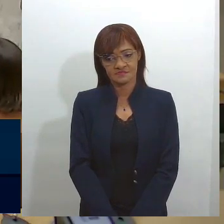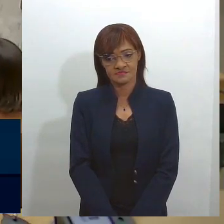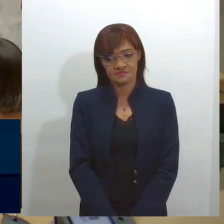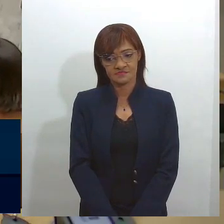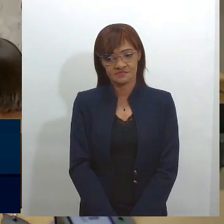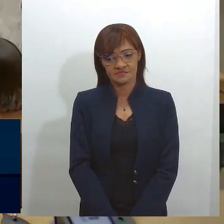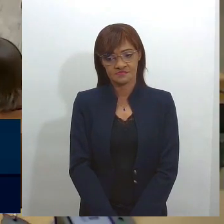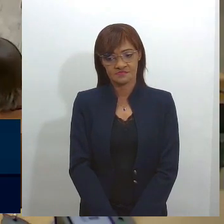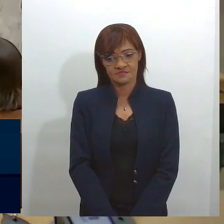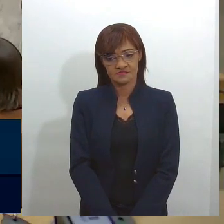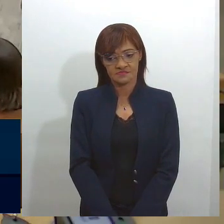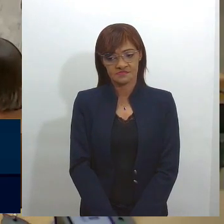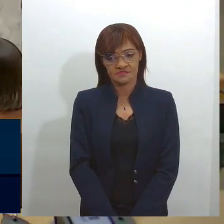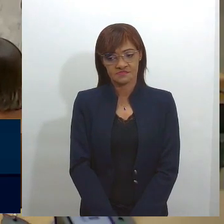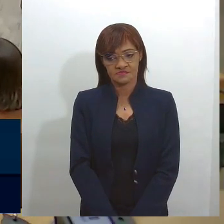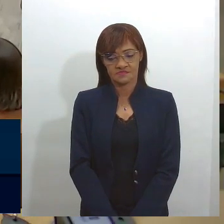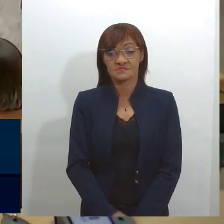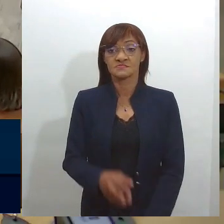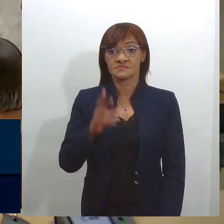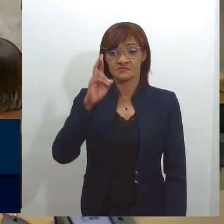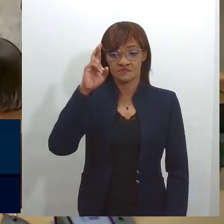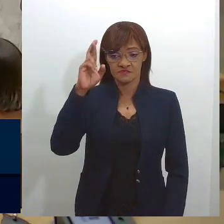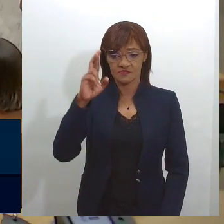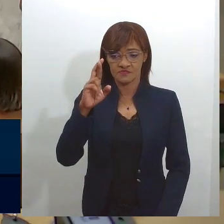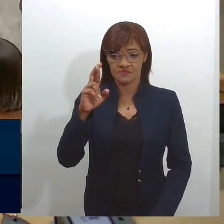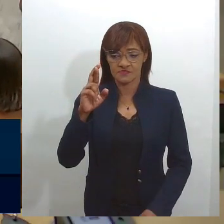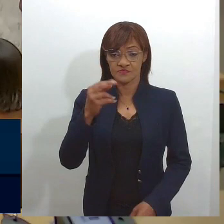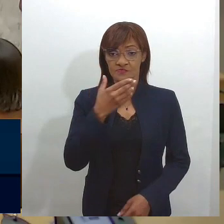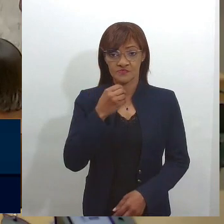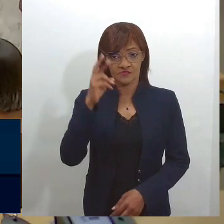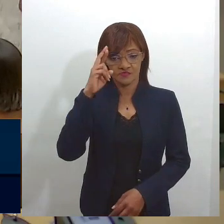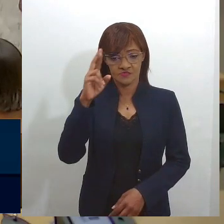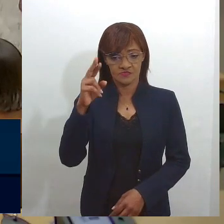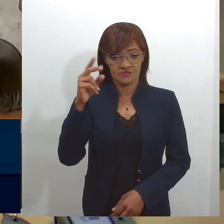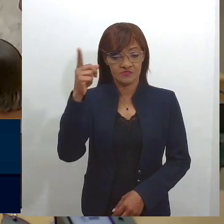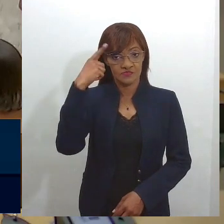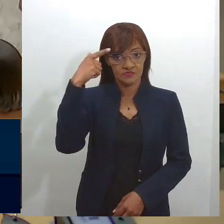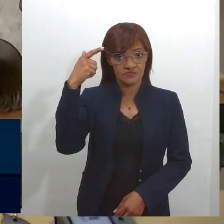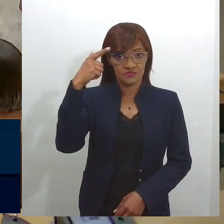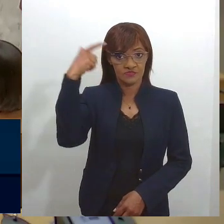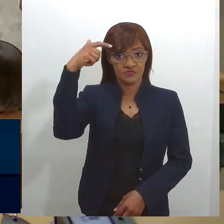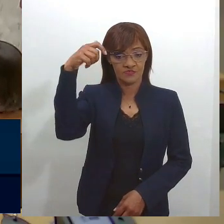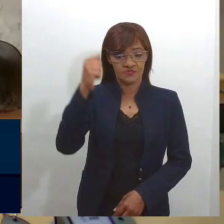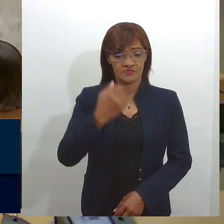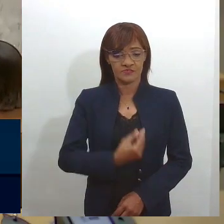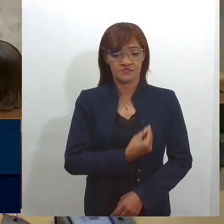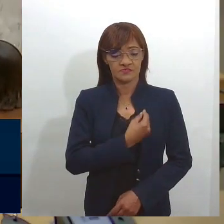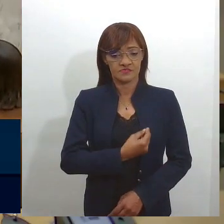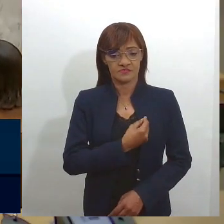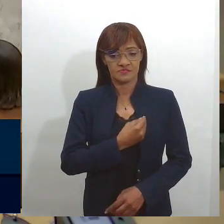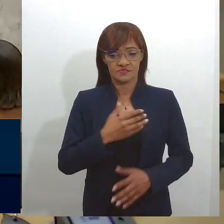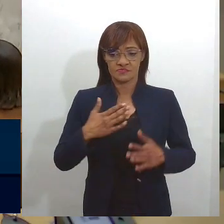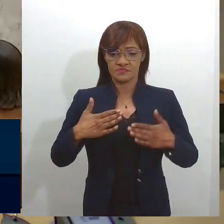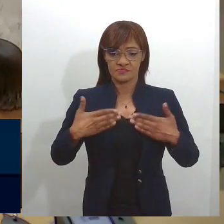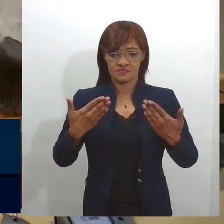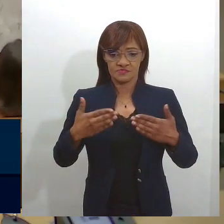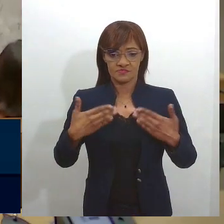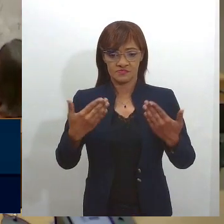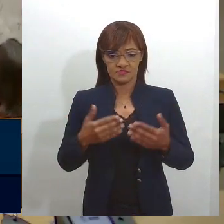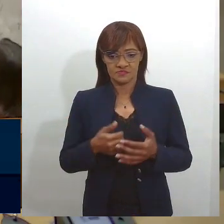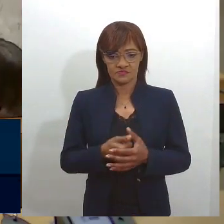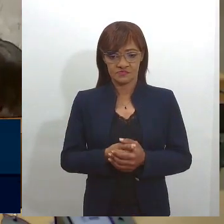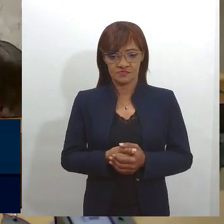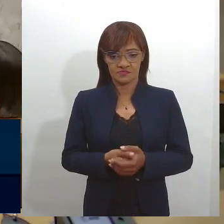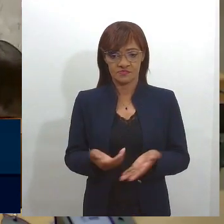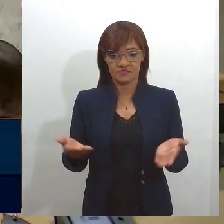Senhores, senhoras e autoridades presentes, é com imensa alegria que, em nome da Assembleia Legislativa de